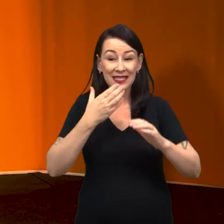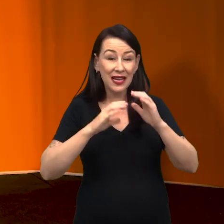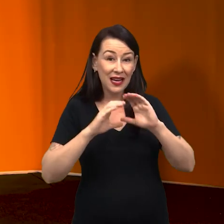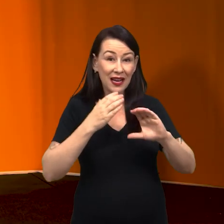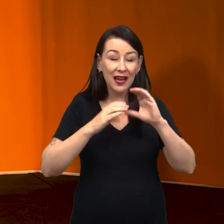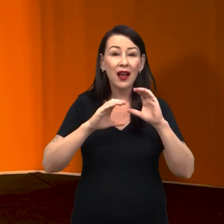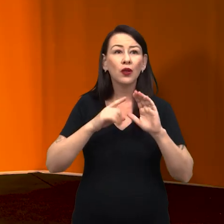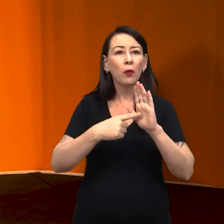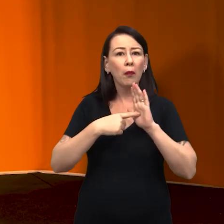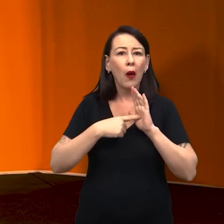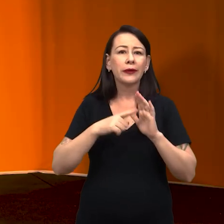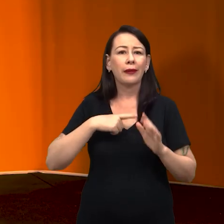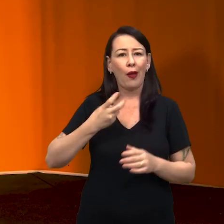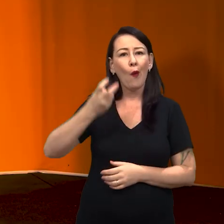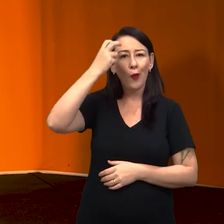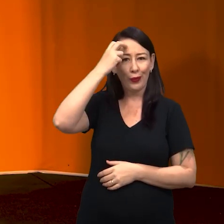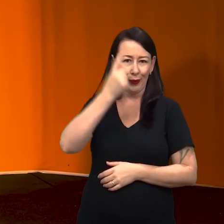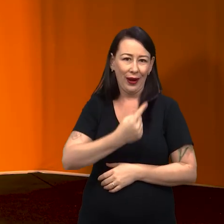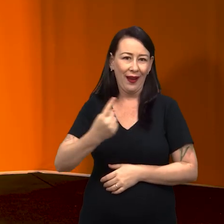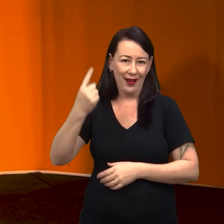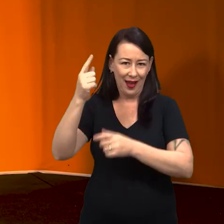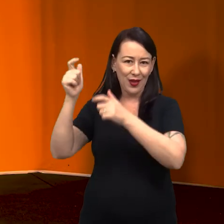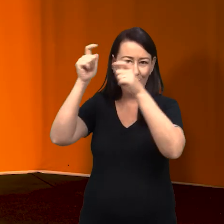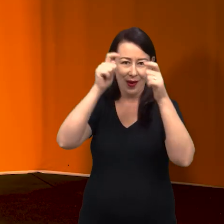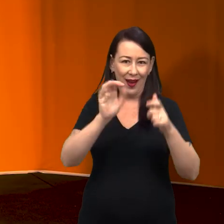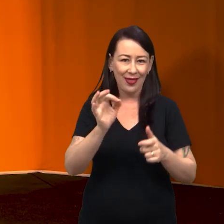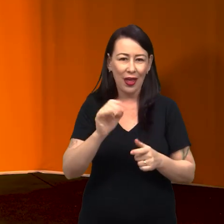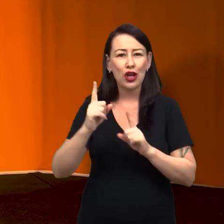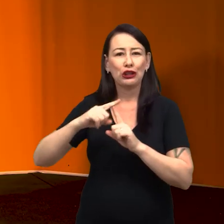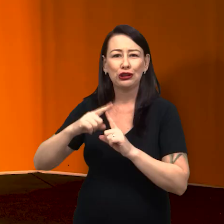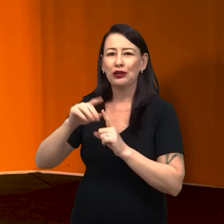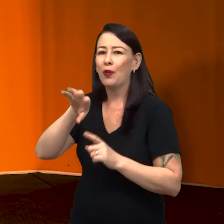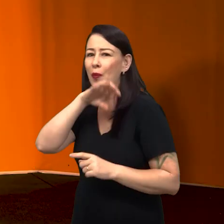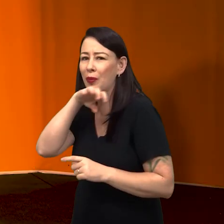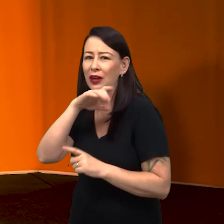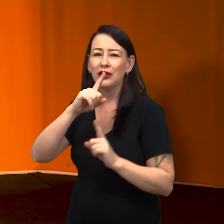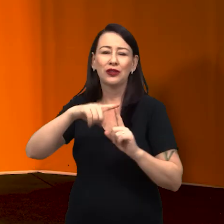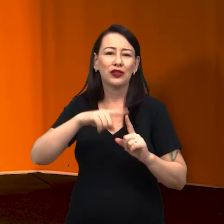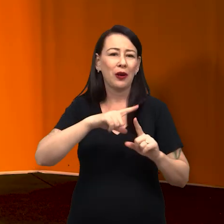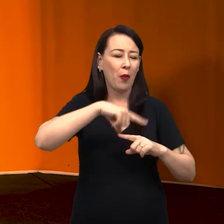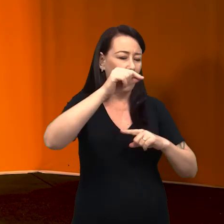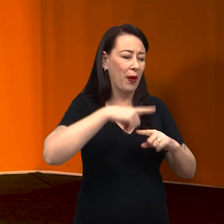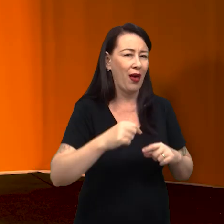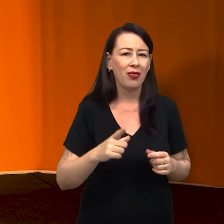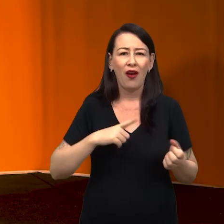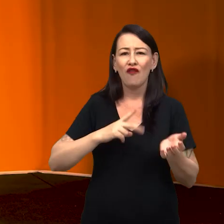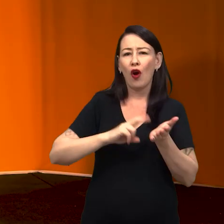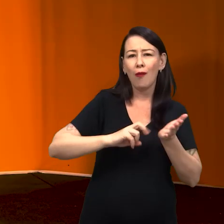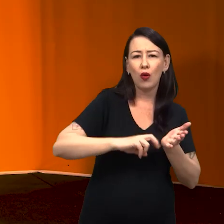esse canto, ele traz a diversidade do lugar, a história do lugar, os bichos, as plantas, o vocabulário,